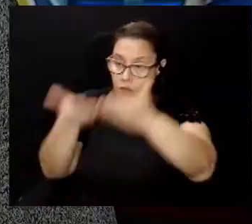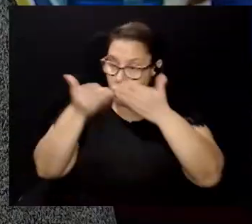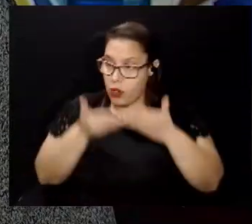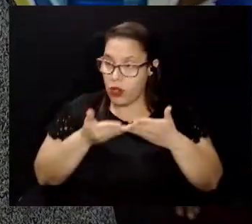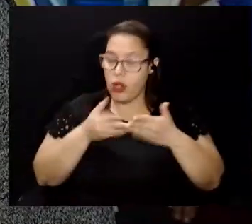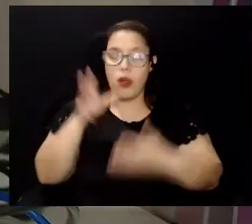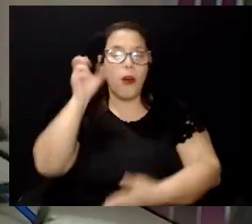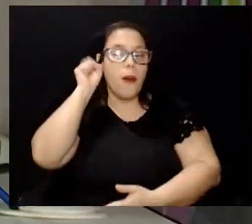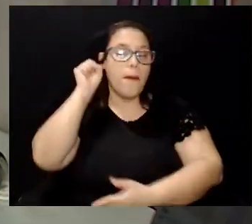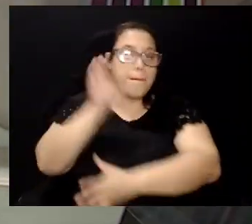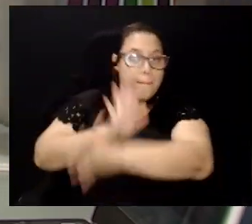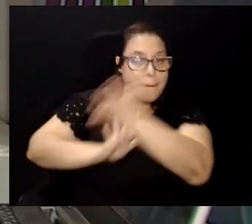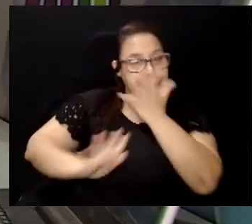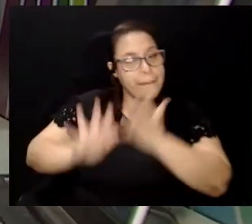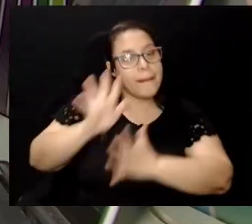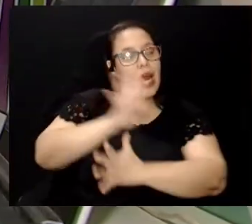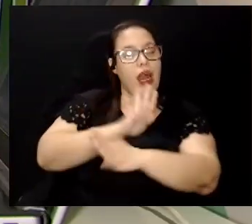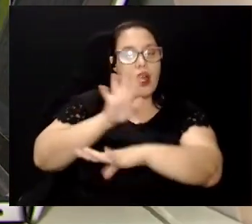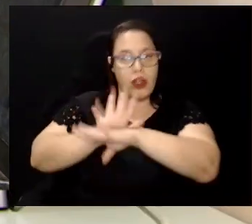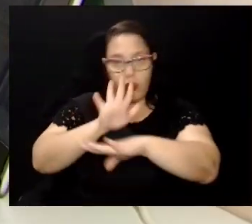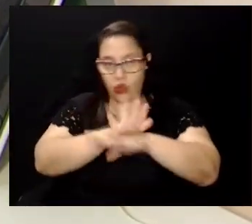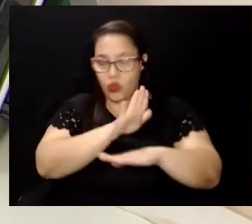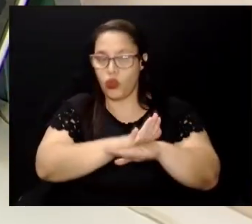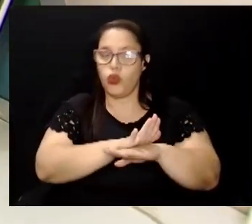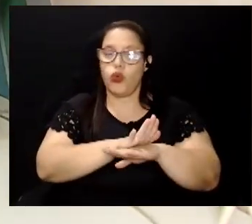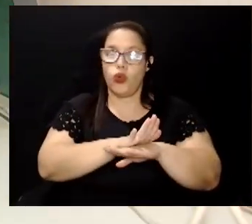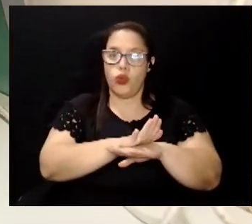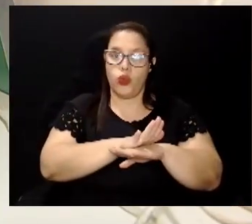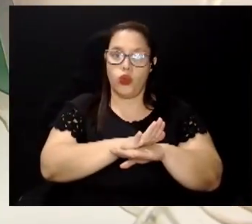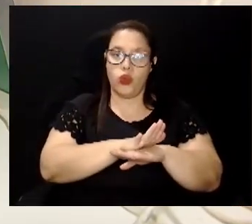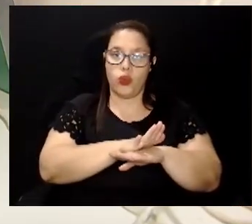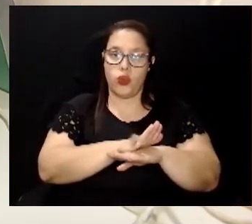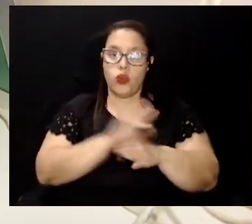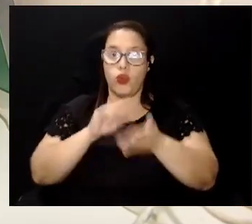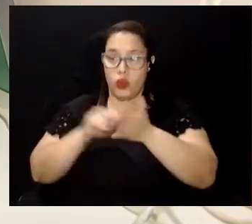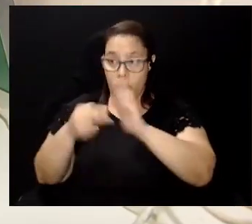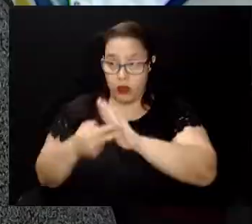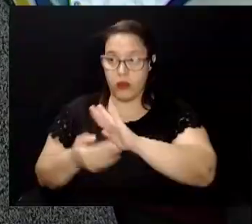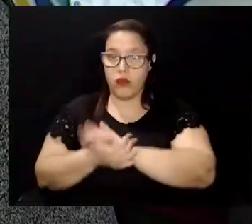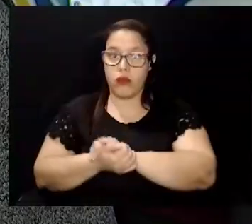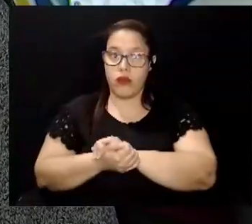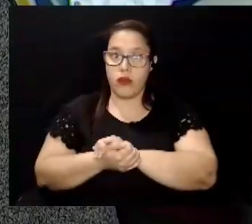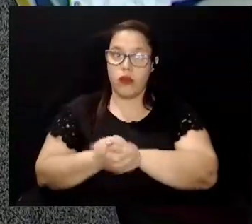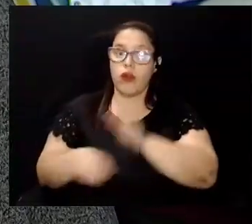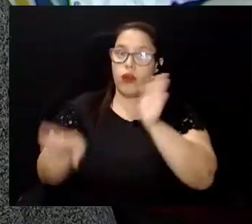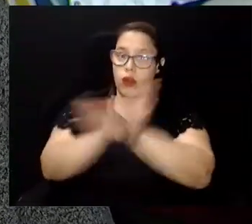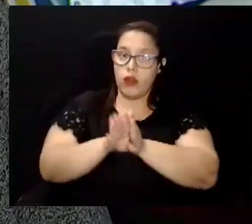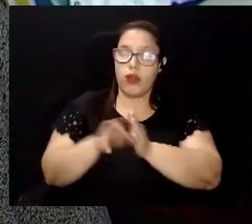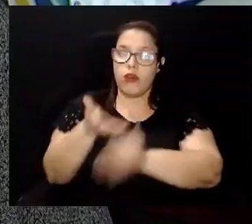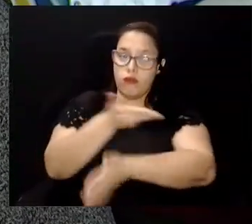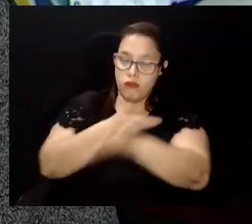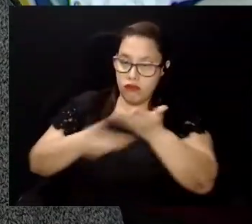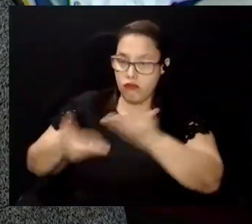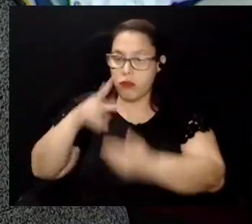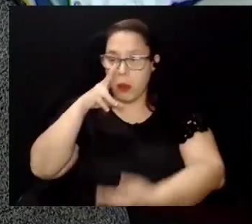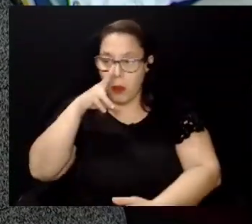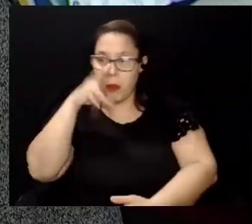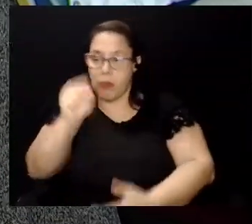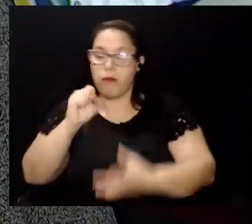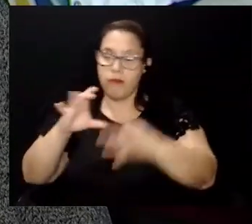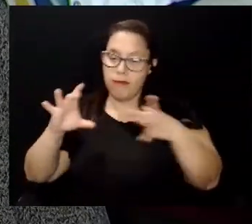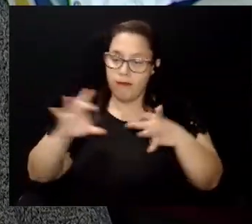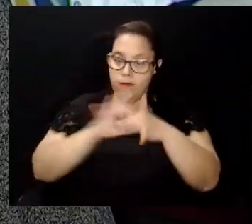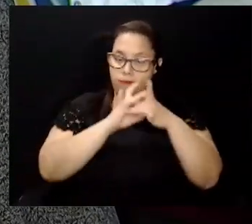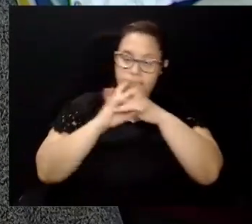para ouvi-los, para ajudá-los, nesse sentido mesmo. Que eles vêm justamente para sociabilizar, fortalecer esses